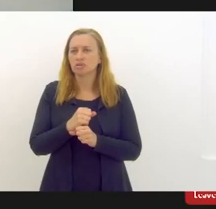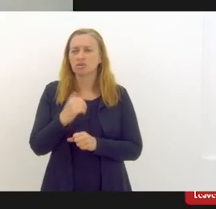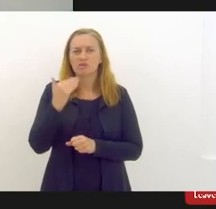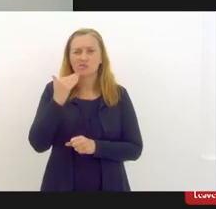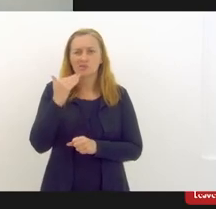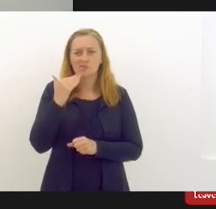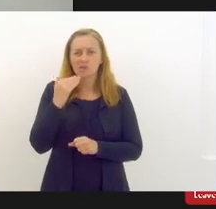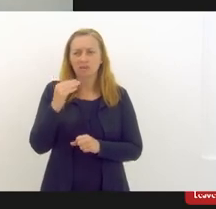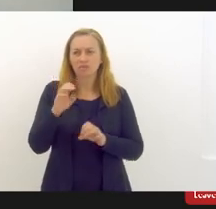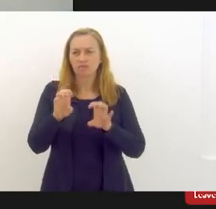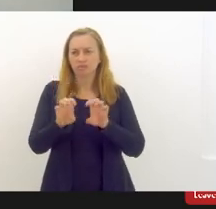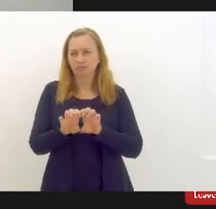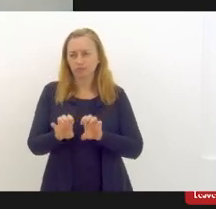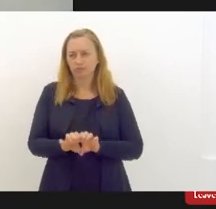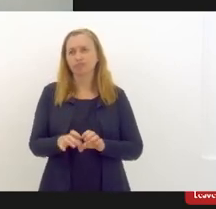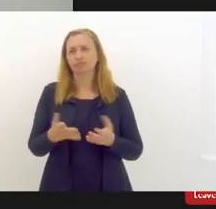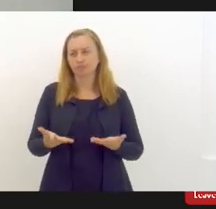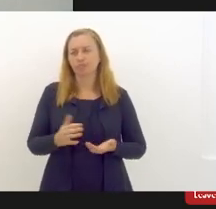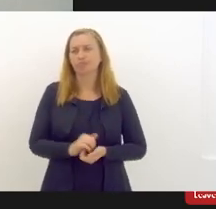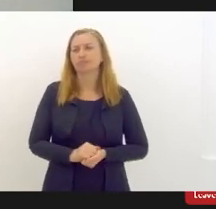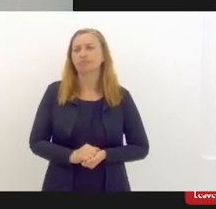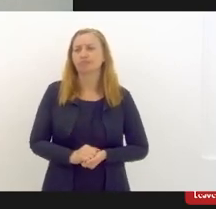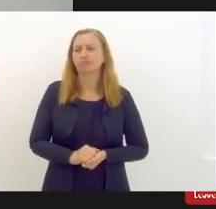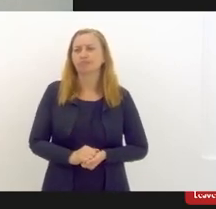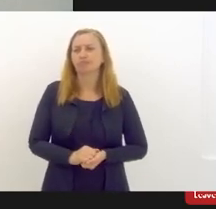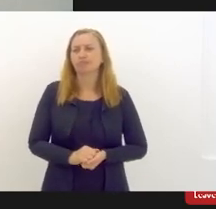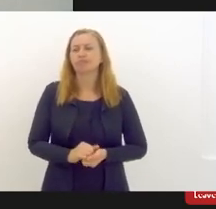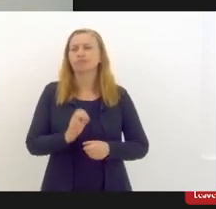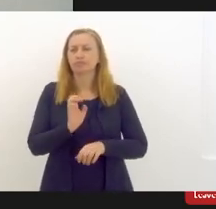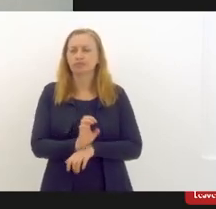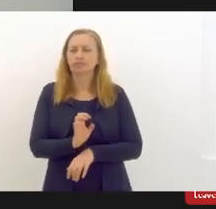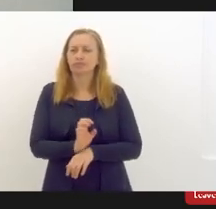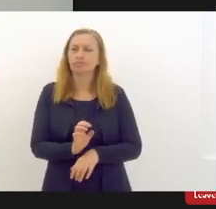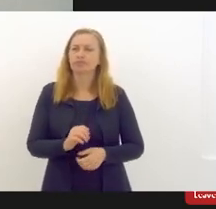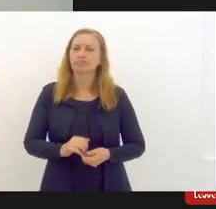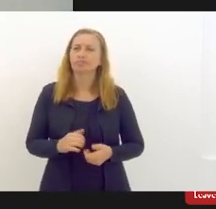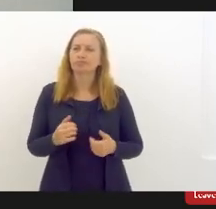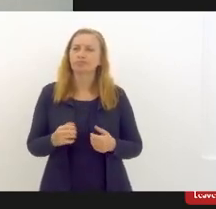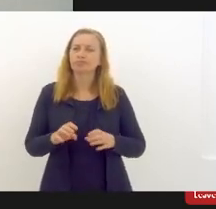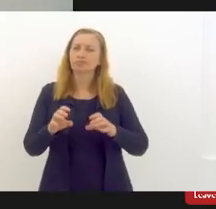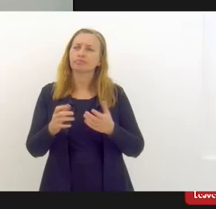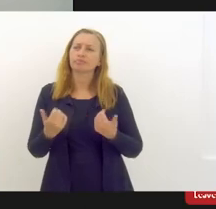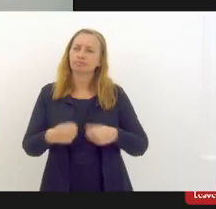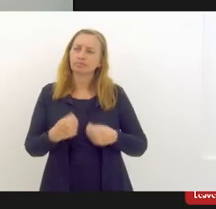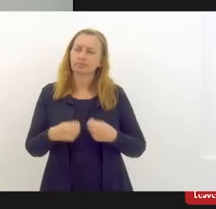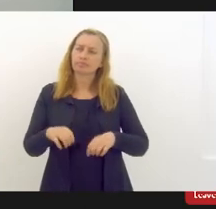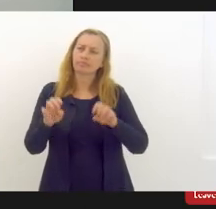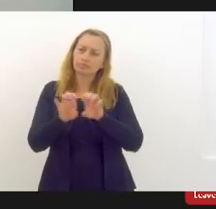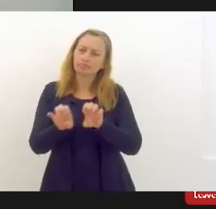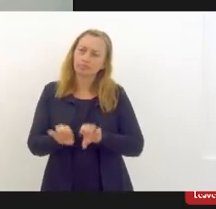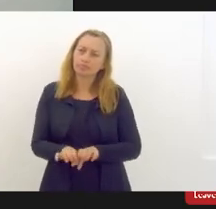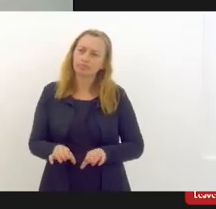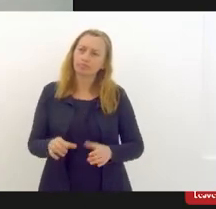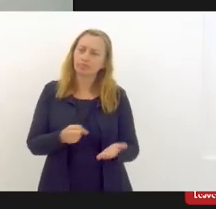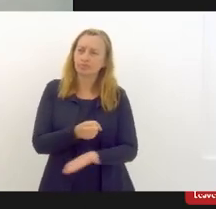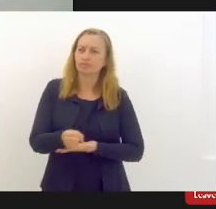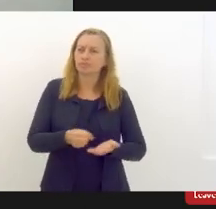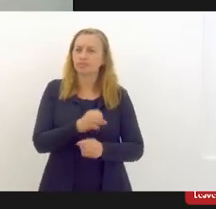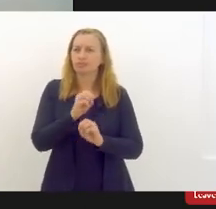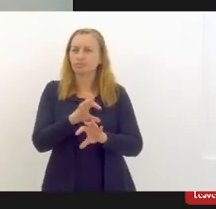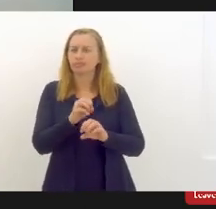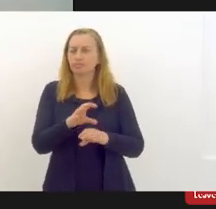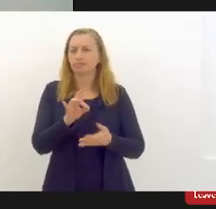anos. Então, essa é um pouco da lógica que o Estado se estrutura para manter a educação básica. Então, assim, eu acho que a